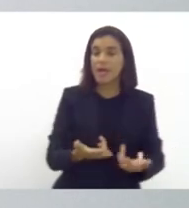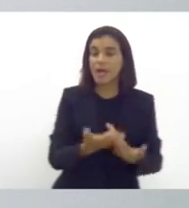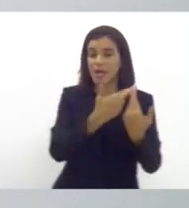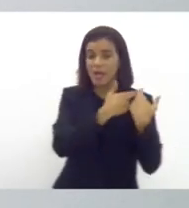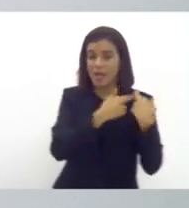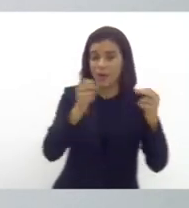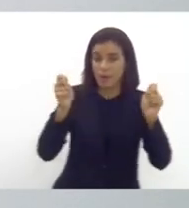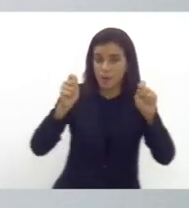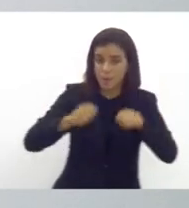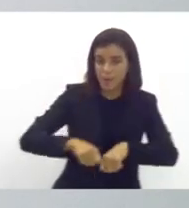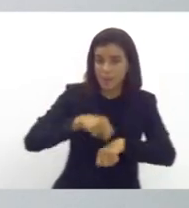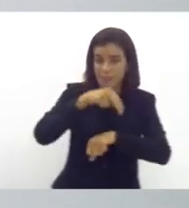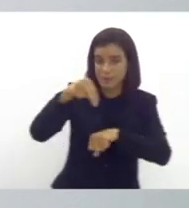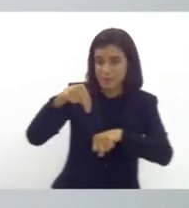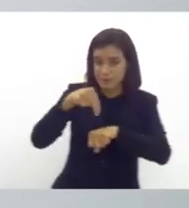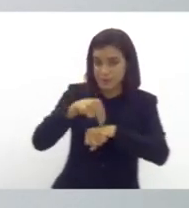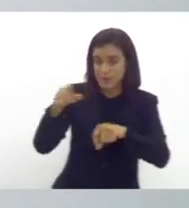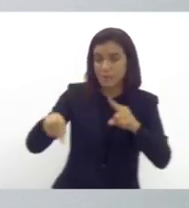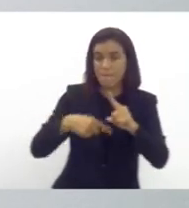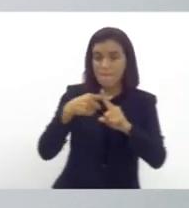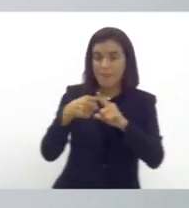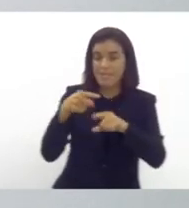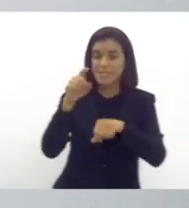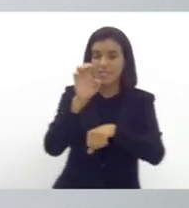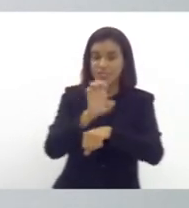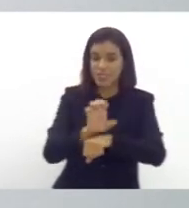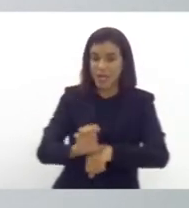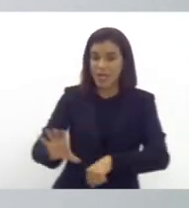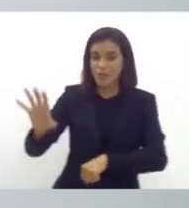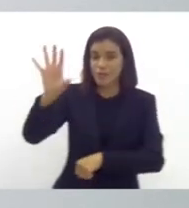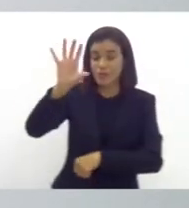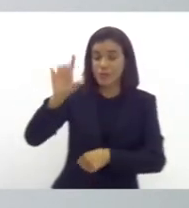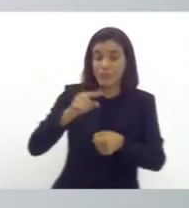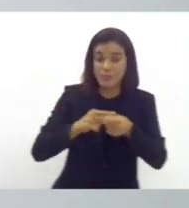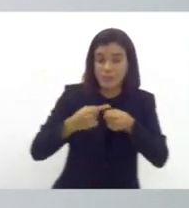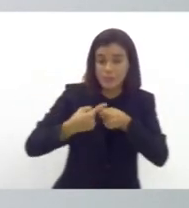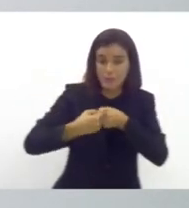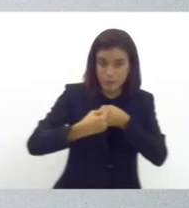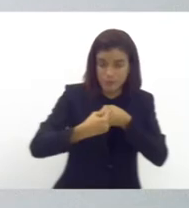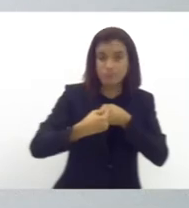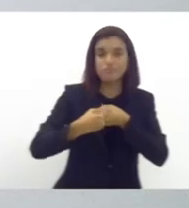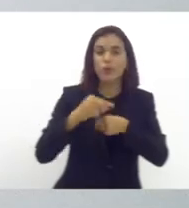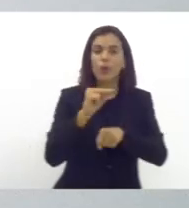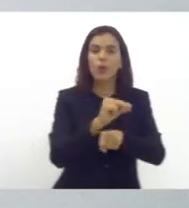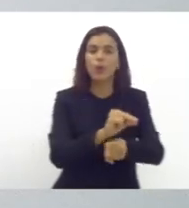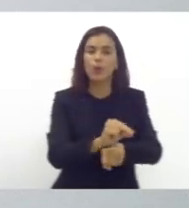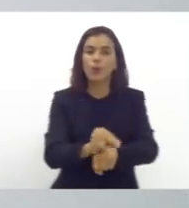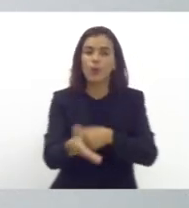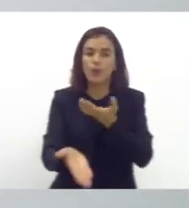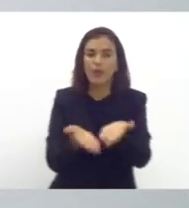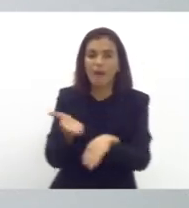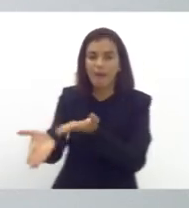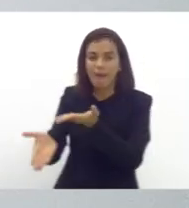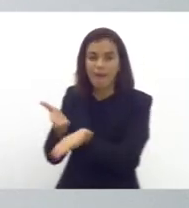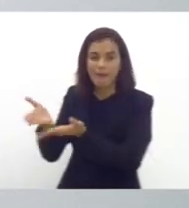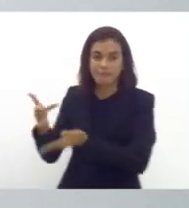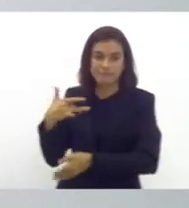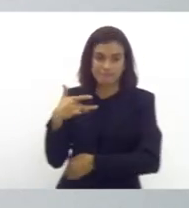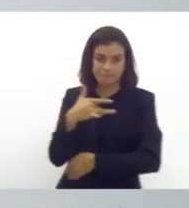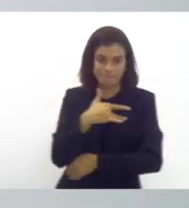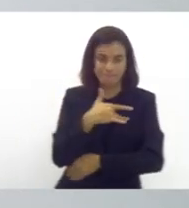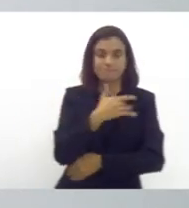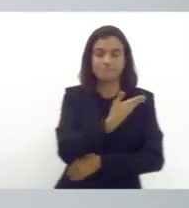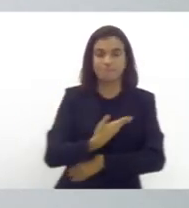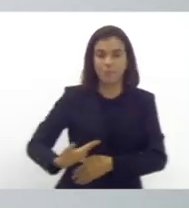comum da União dos Estados do Distrito Federal e dos Municípios cuidar da saúde e assistência pública da